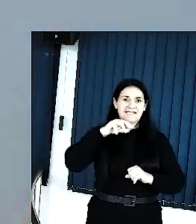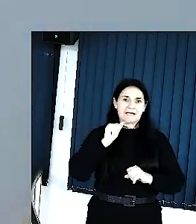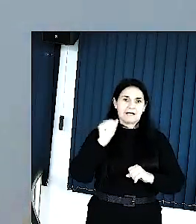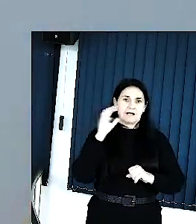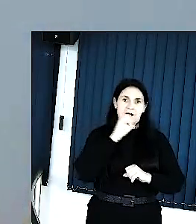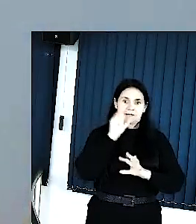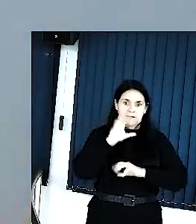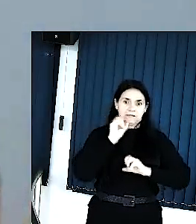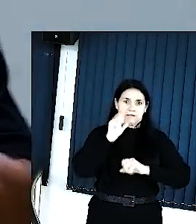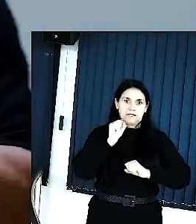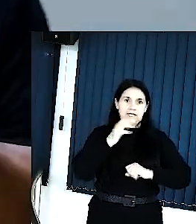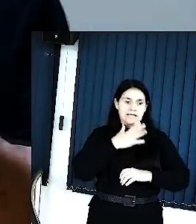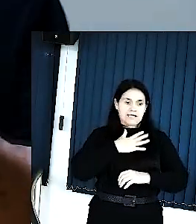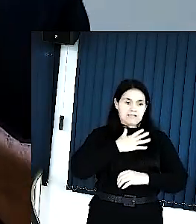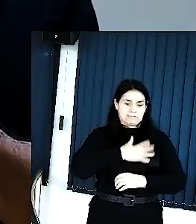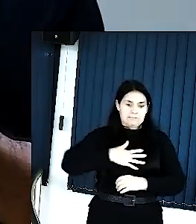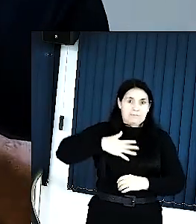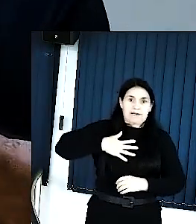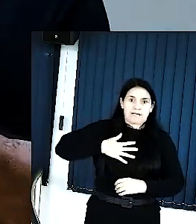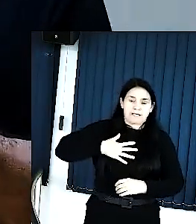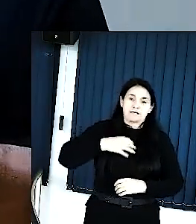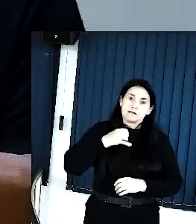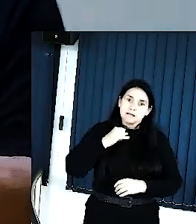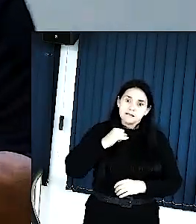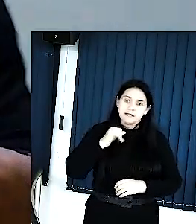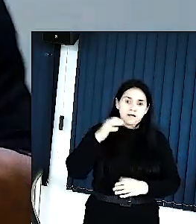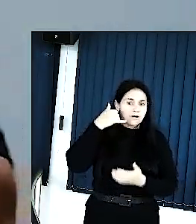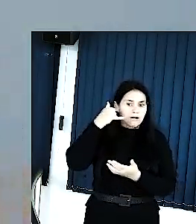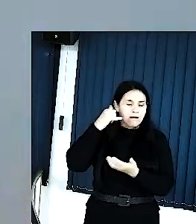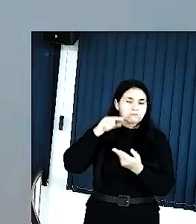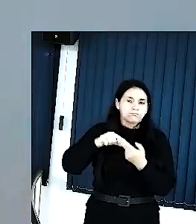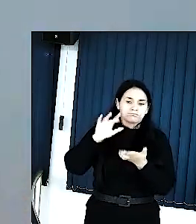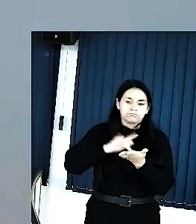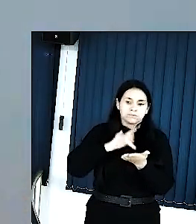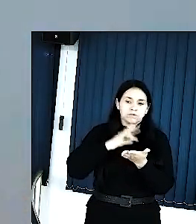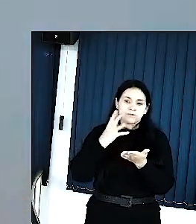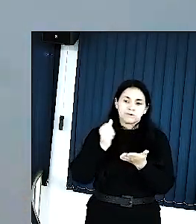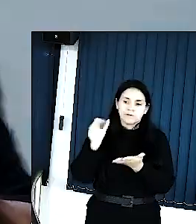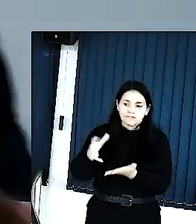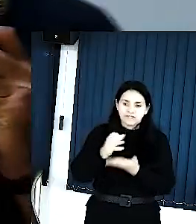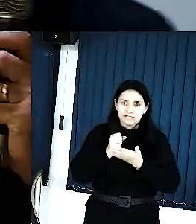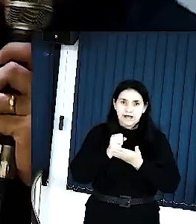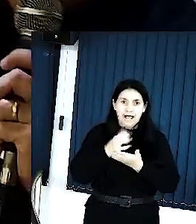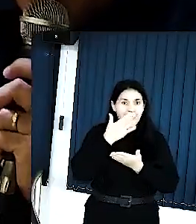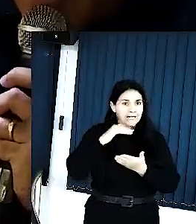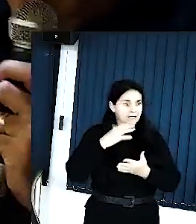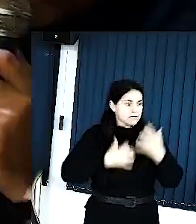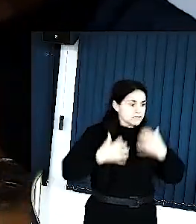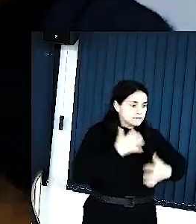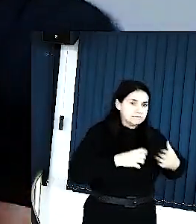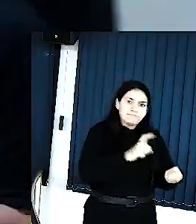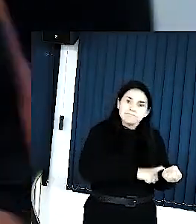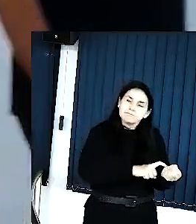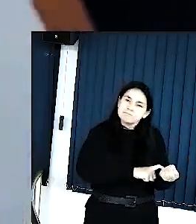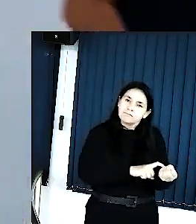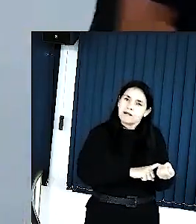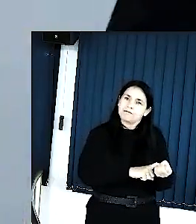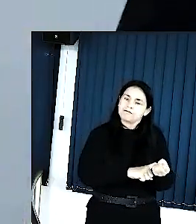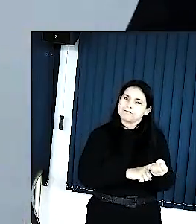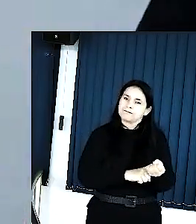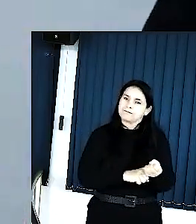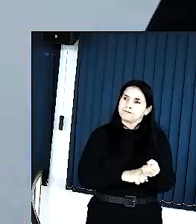Se eu tirar a tela da criança, a criança fica extremamente irritada. Isso uma criança sem ter